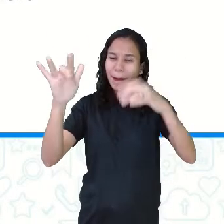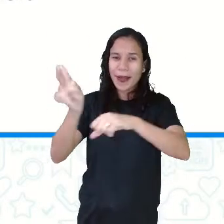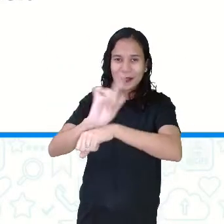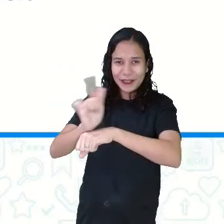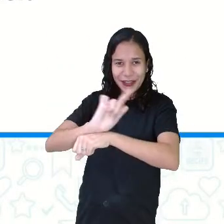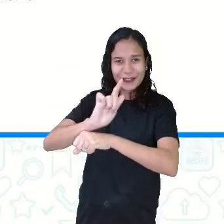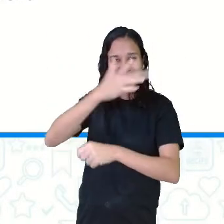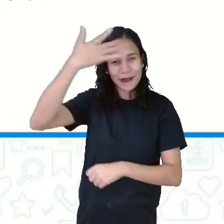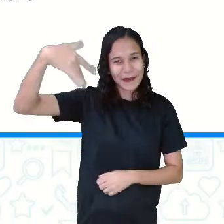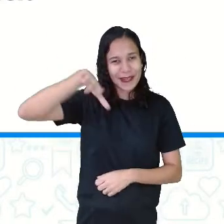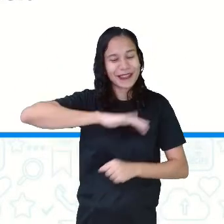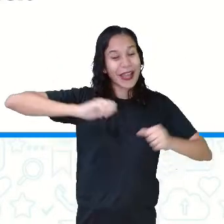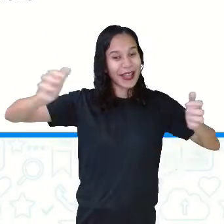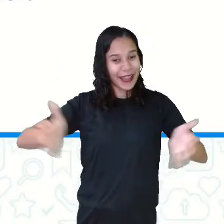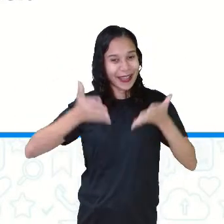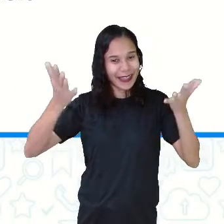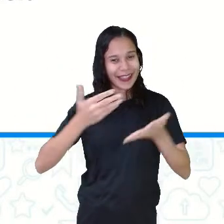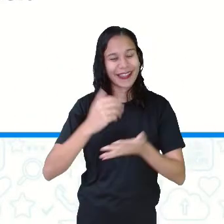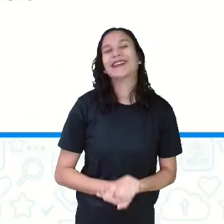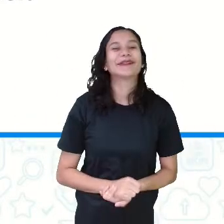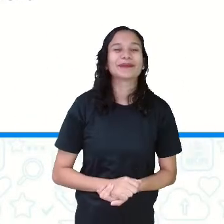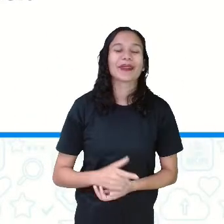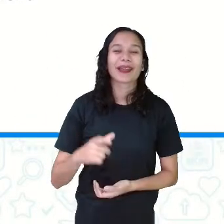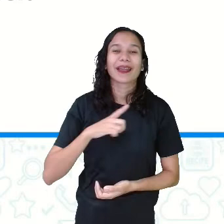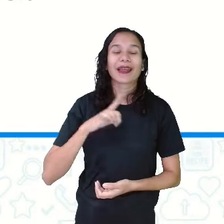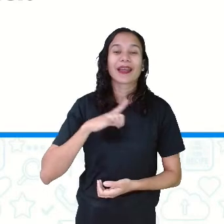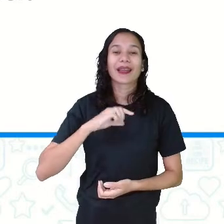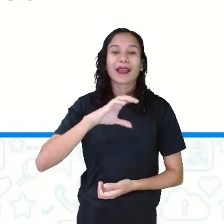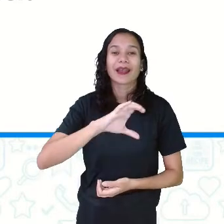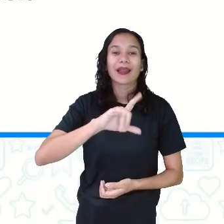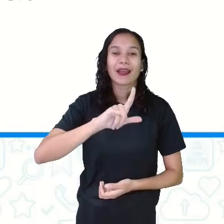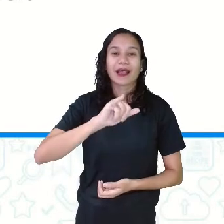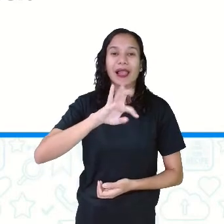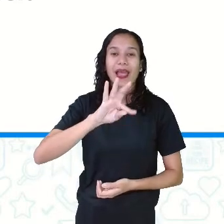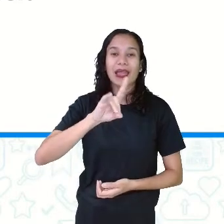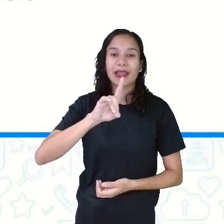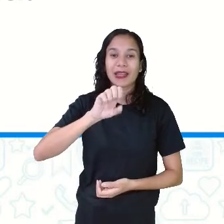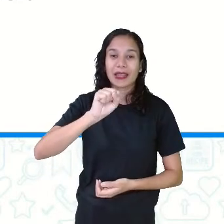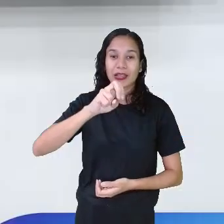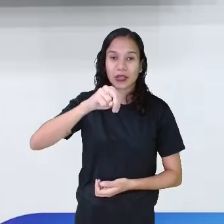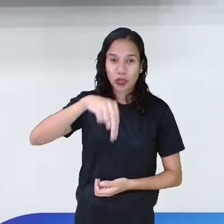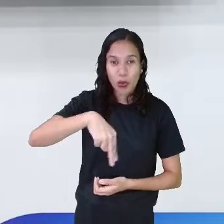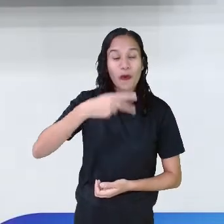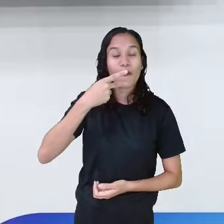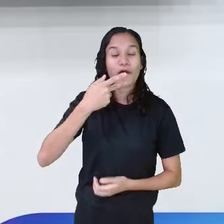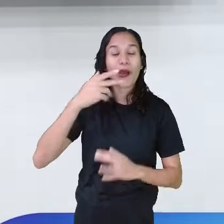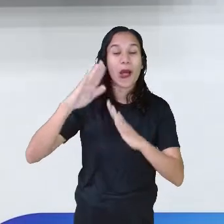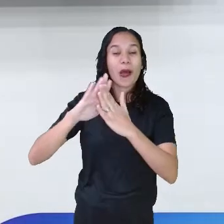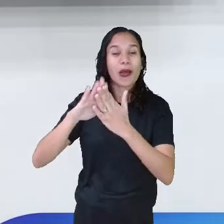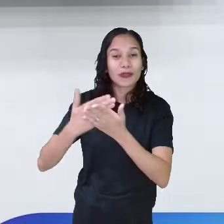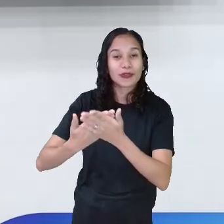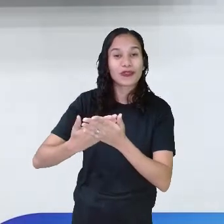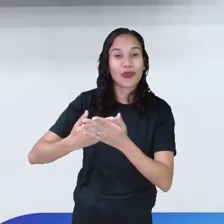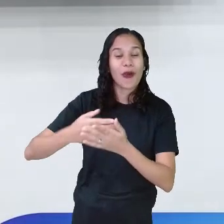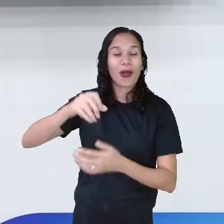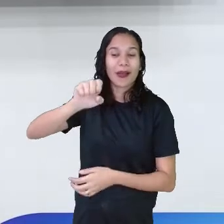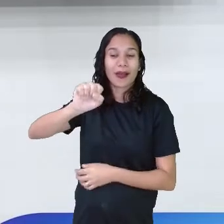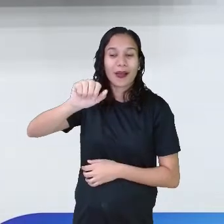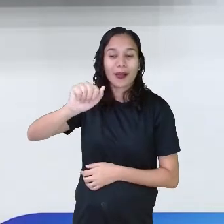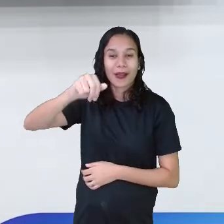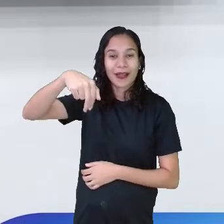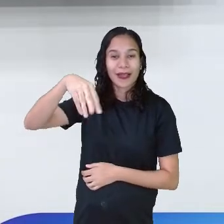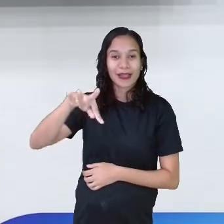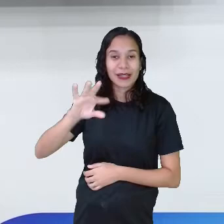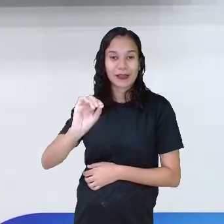animaram, professora? Se animaram. Cleidson disse que era da Escola Santo Amaro. Beijo Olha, pro povo da Escola Santo Amaro. bem-vindo.